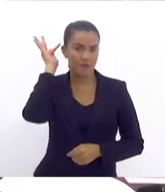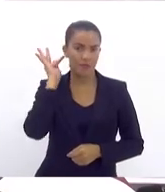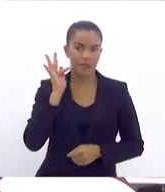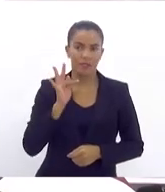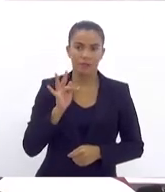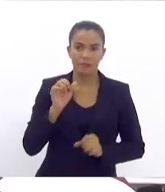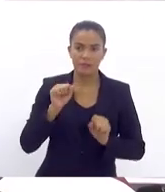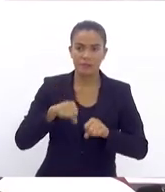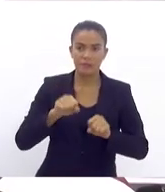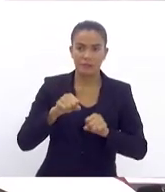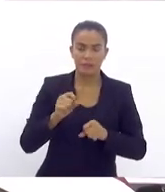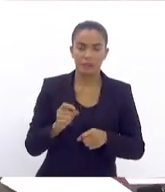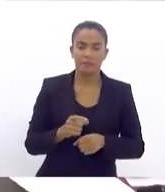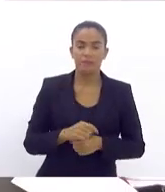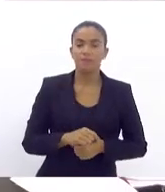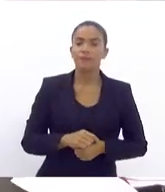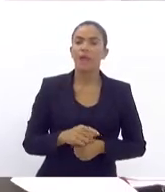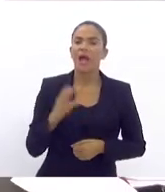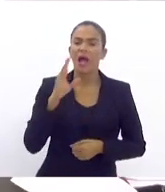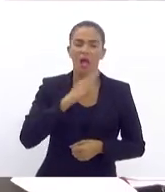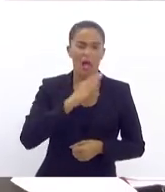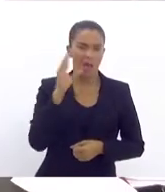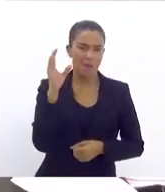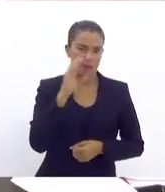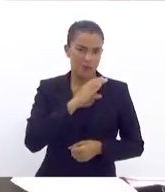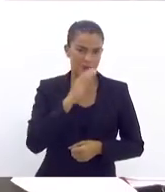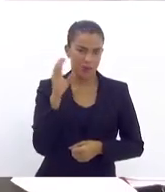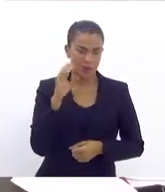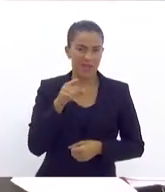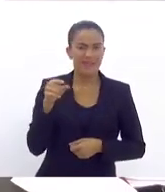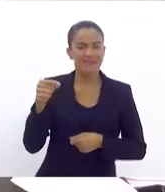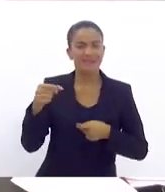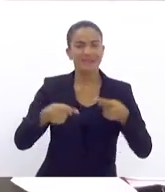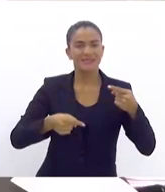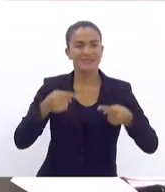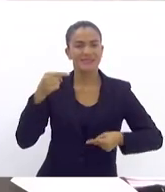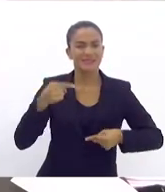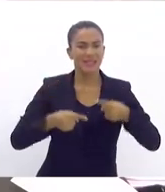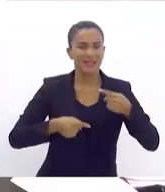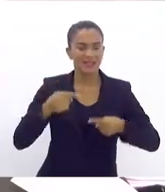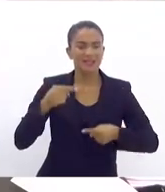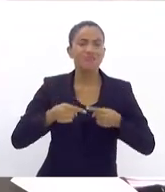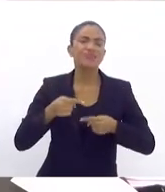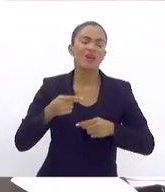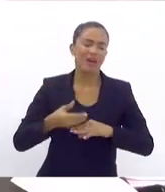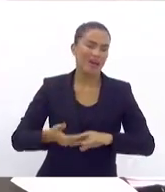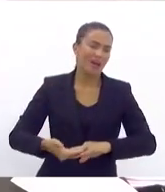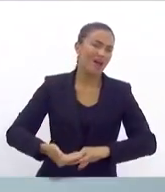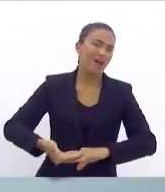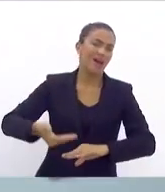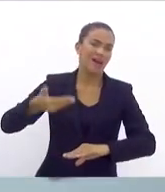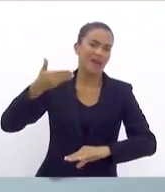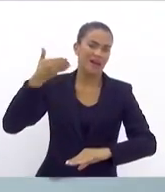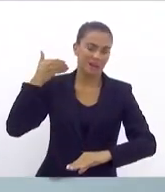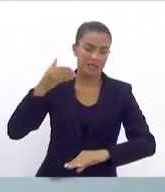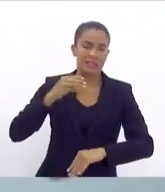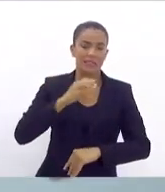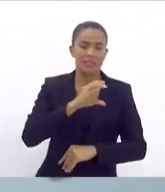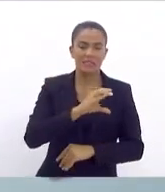minuto. Agradeço. Obrigado, deputado. Presidente, rapidamente. Esse é um debate que já aconteceu intensamente na